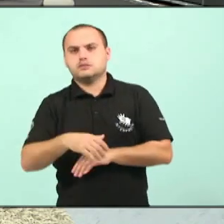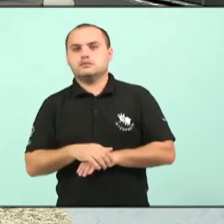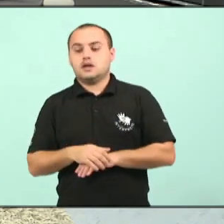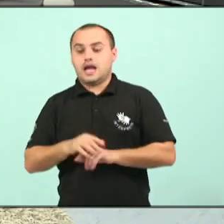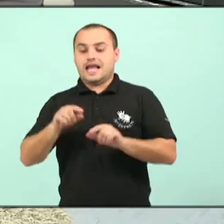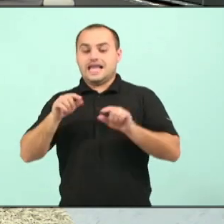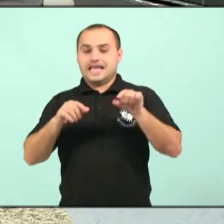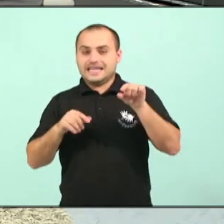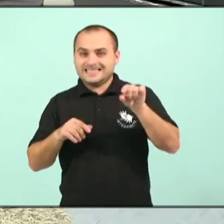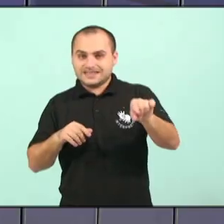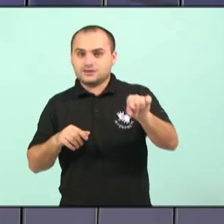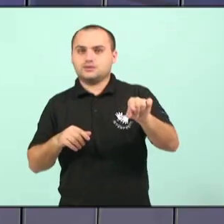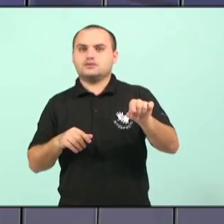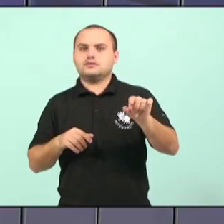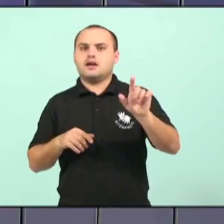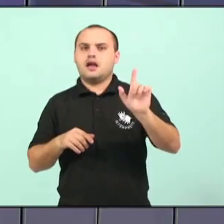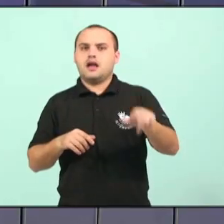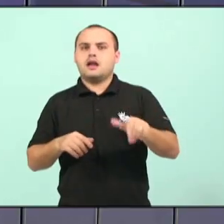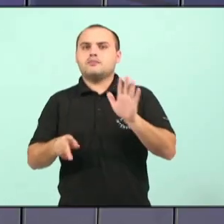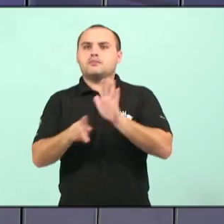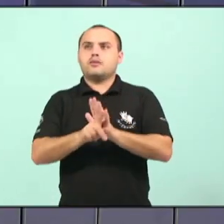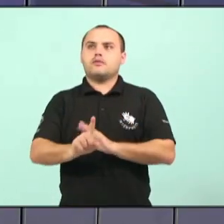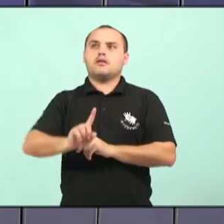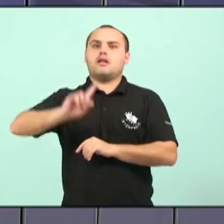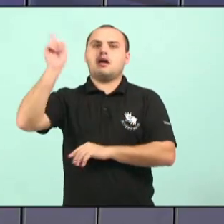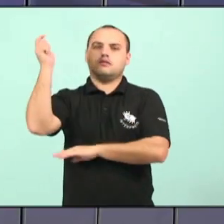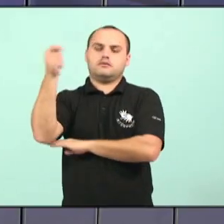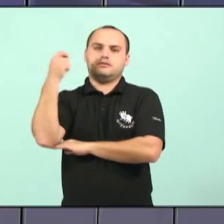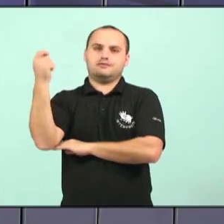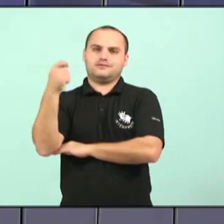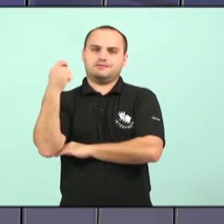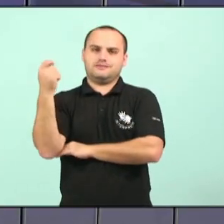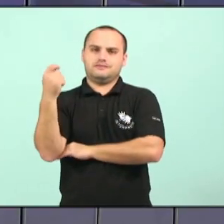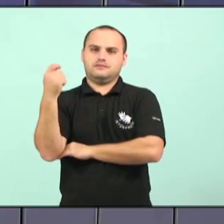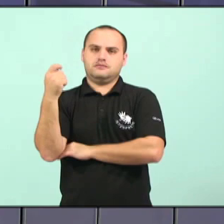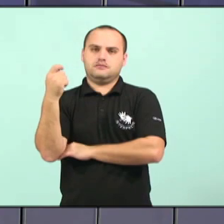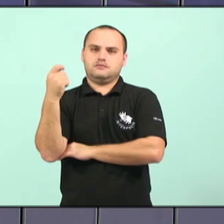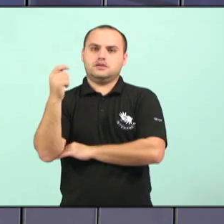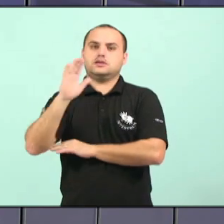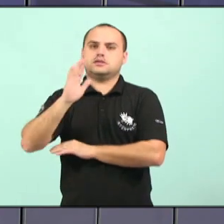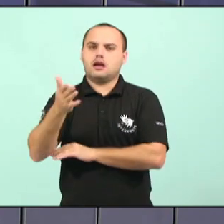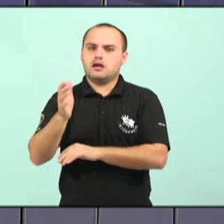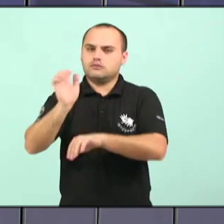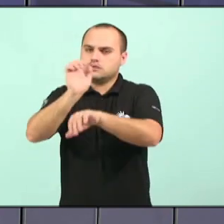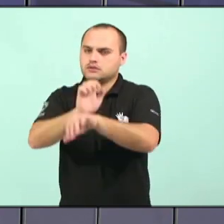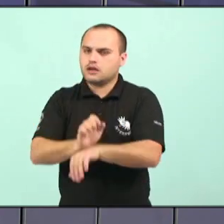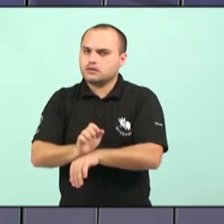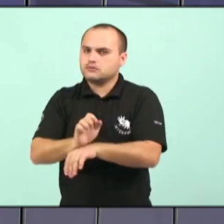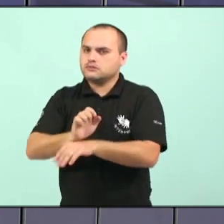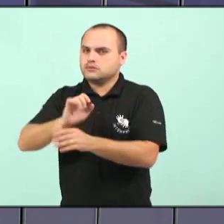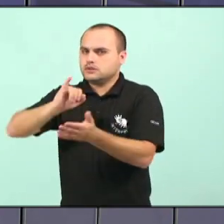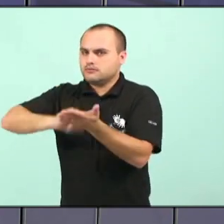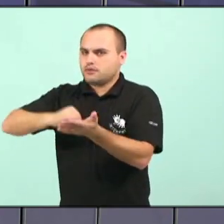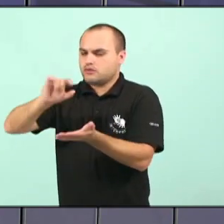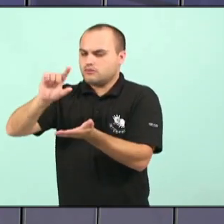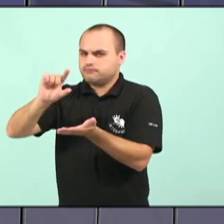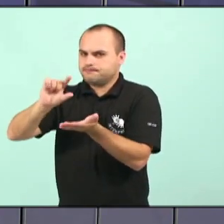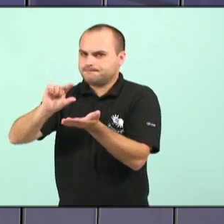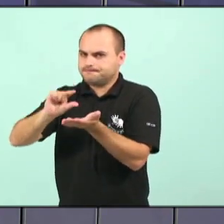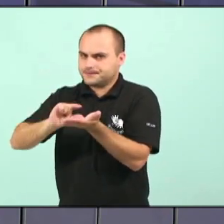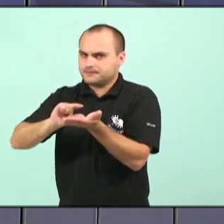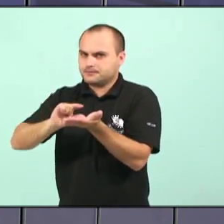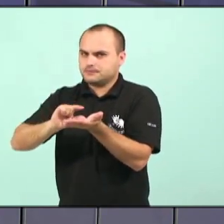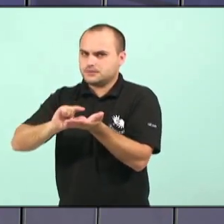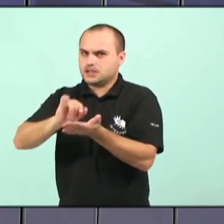carga de operação era feito no Rio Grande do Sul. Então, o estado, através de incentivos fiscais, e quando eu falo incentivos fiscais, falo